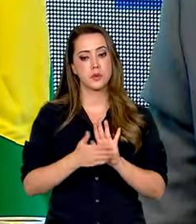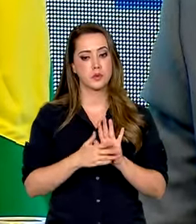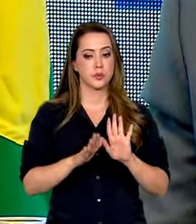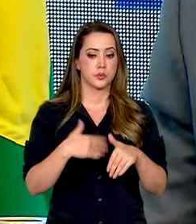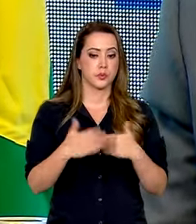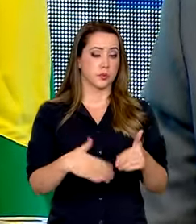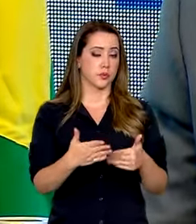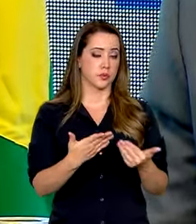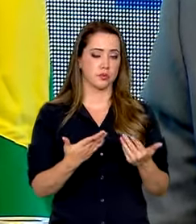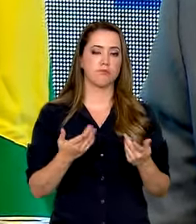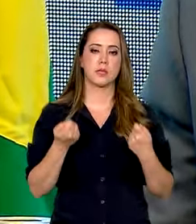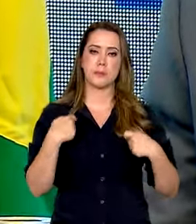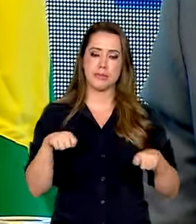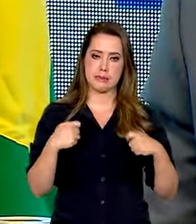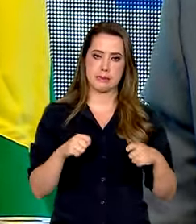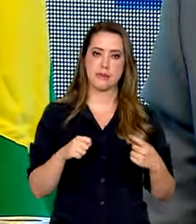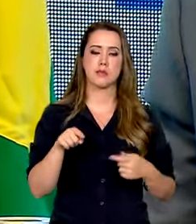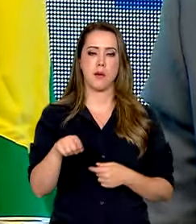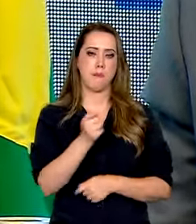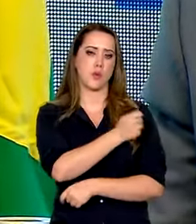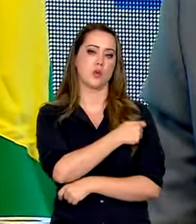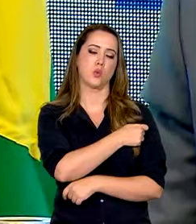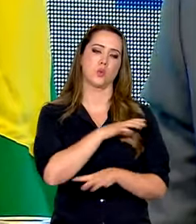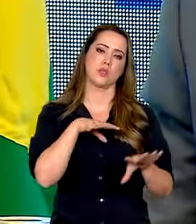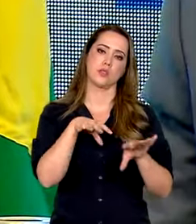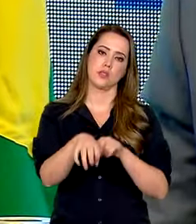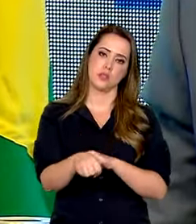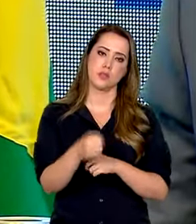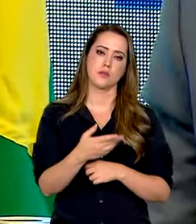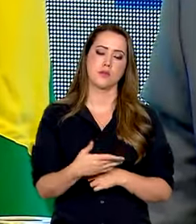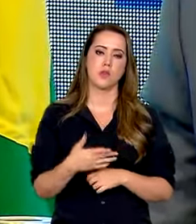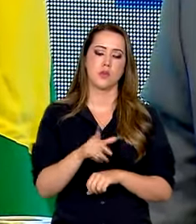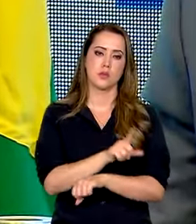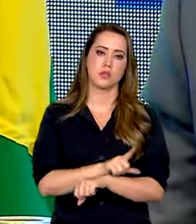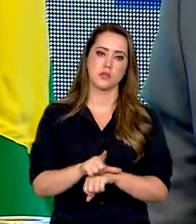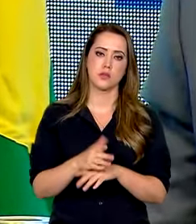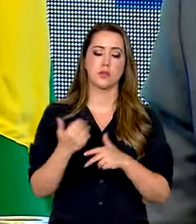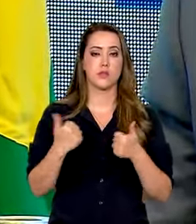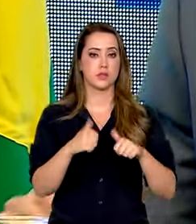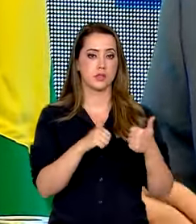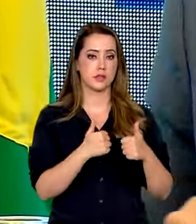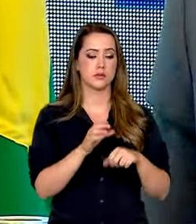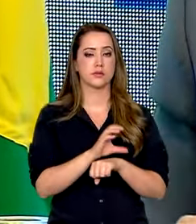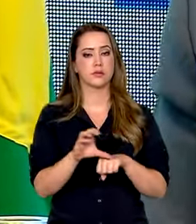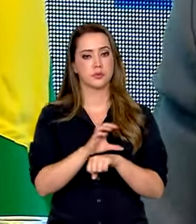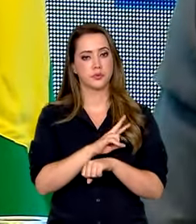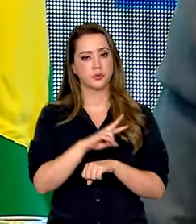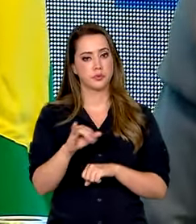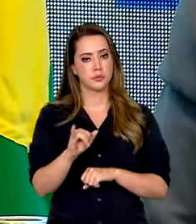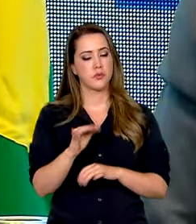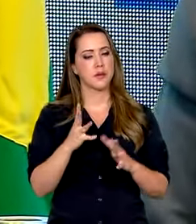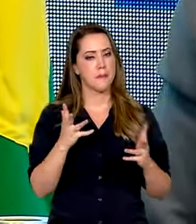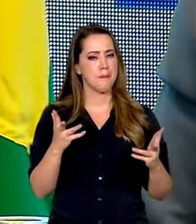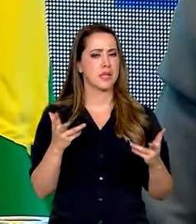desempenho desejável do estudante que se forma na nas licenciaturas com isso a avaliação dos cursos será uma avaliação